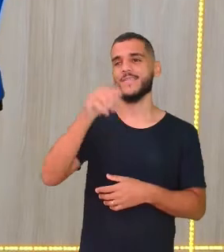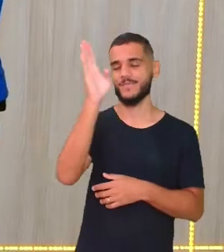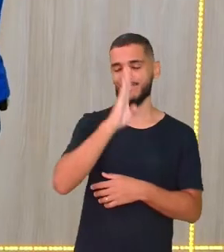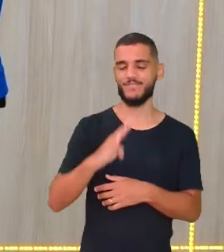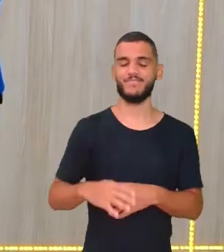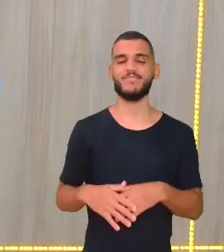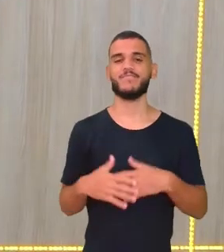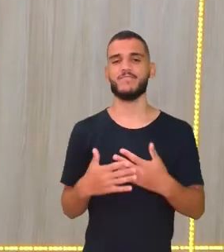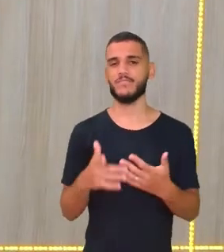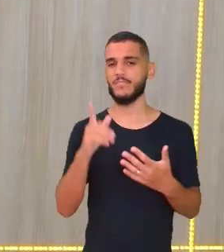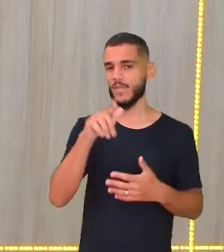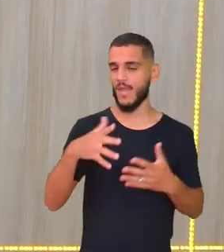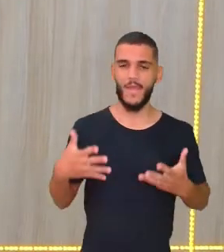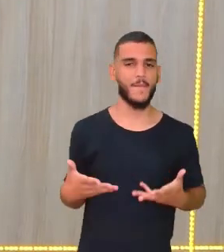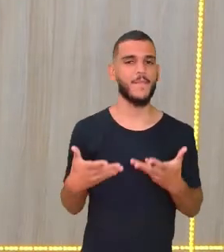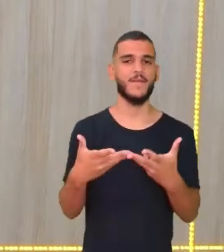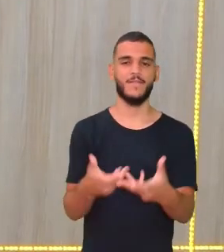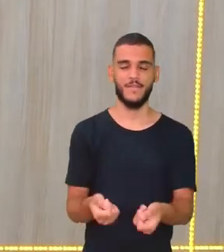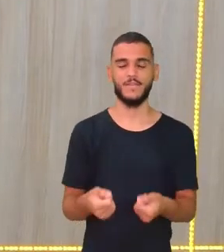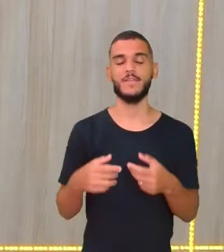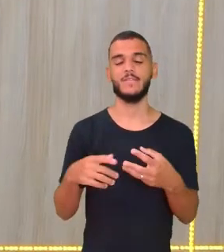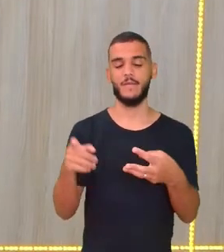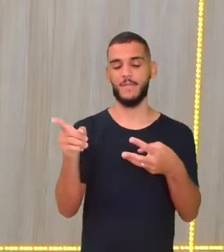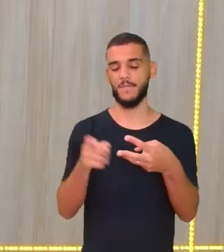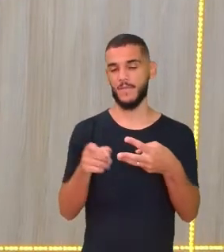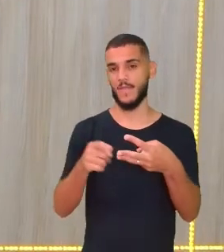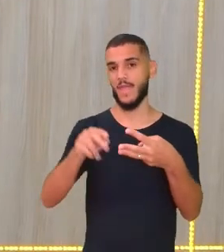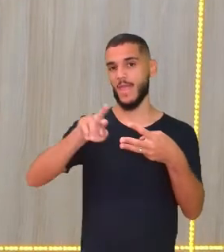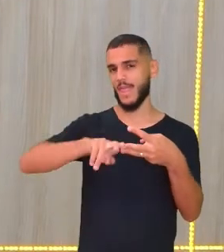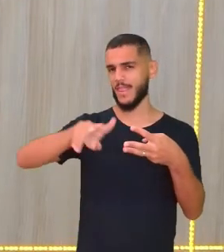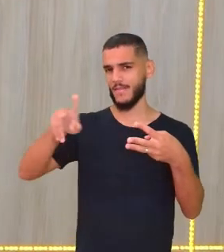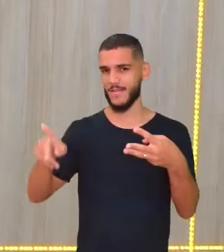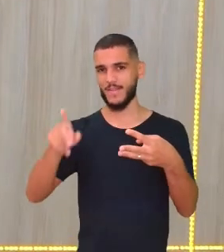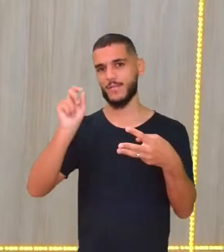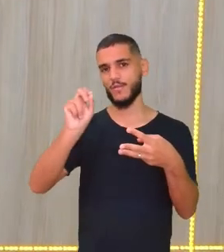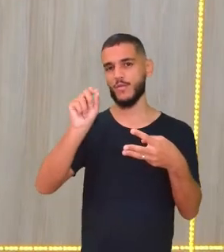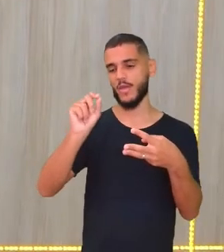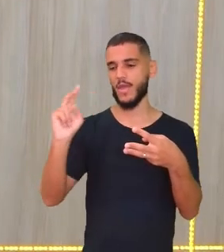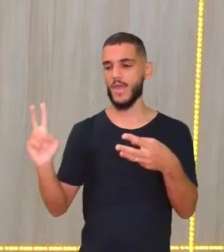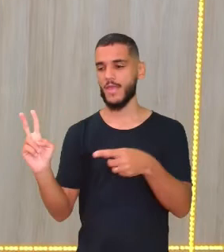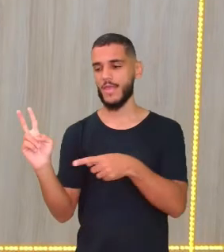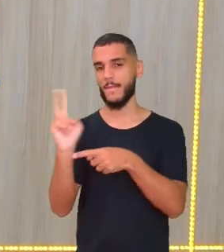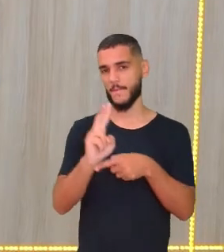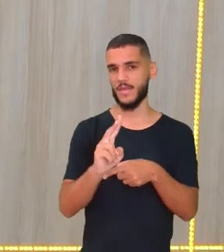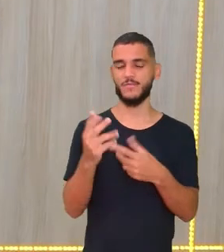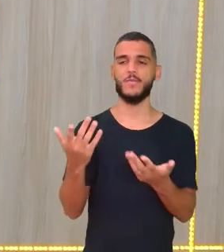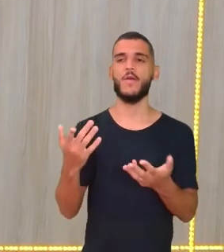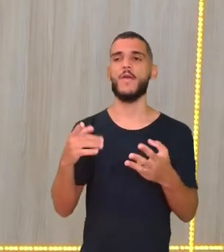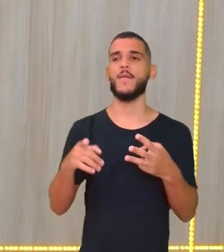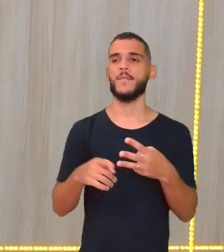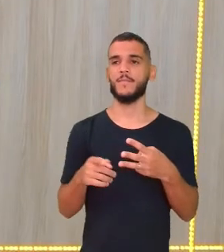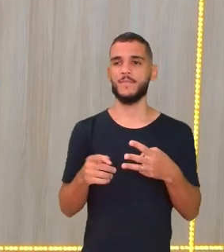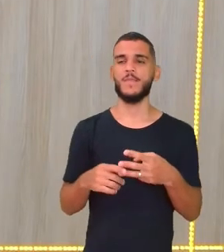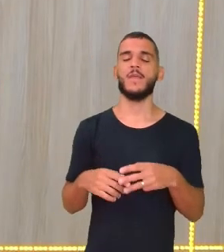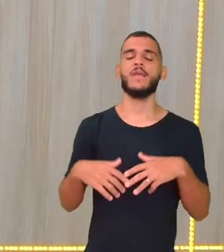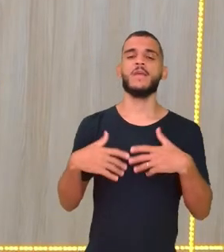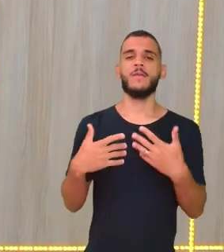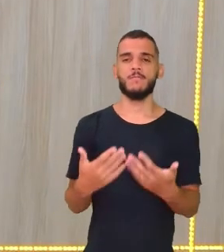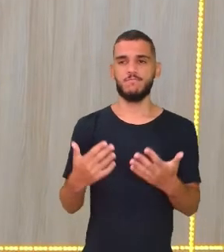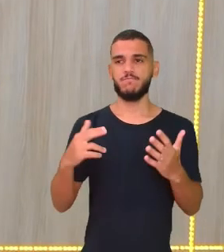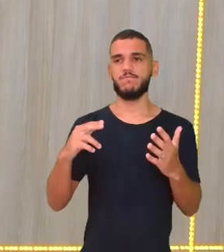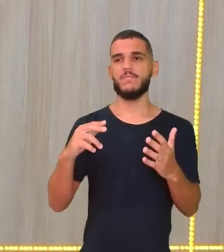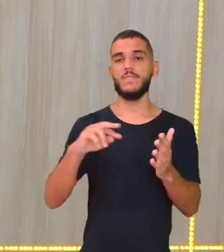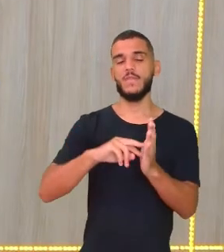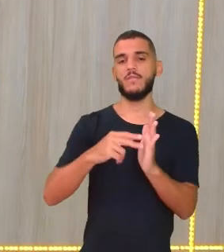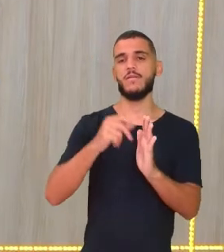maravilhosa. Então, estrangeirismo é diferente de empréstimo. O primeiro, não é, que é estrangeirismo, refere-se ao